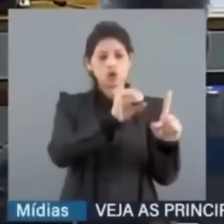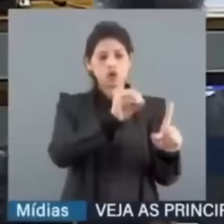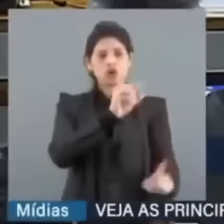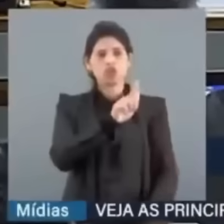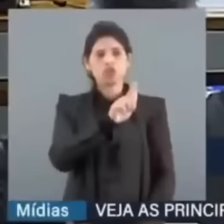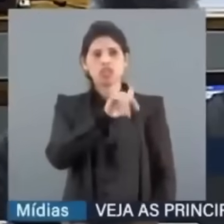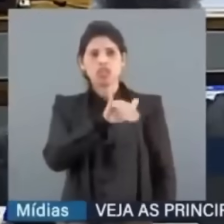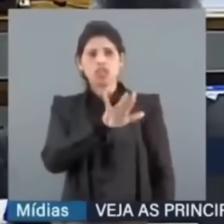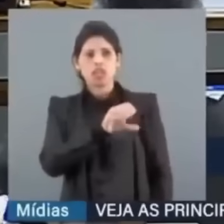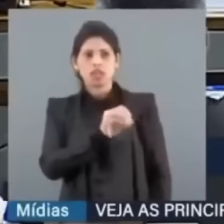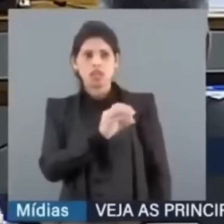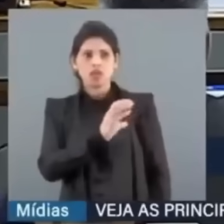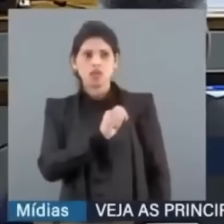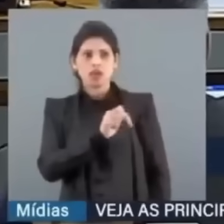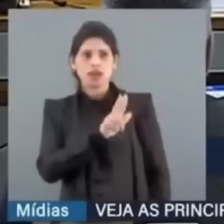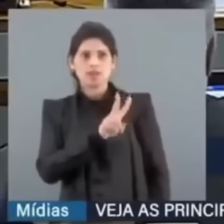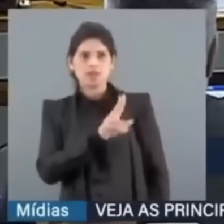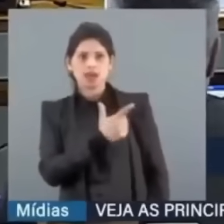Muito obrigado, presidente.